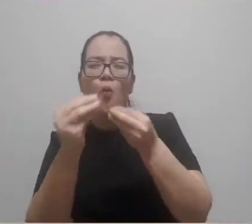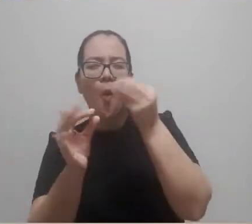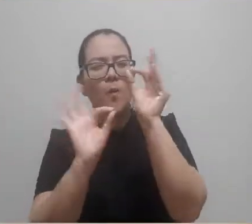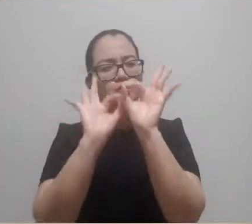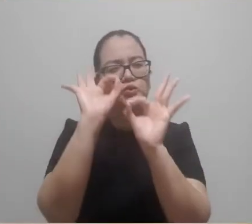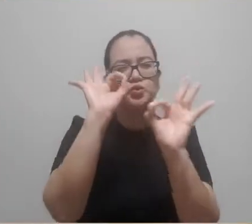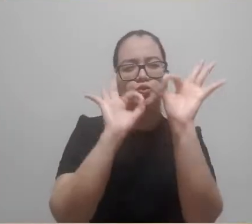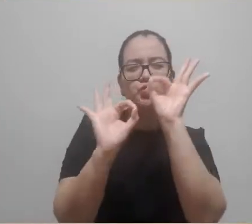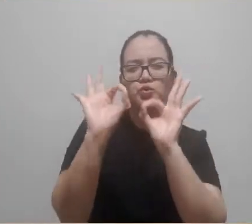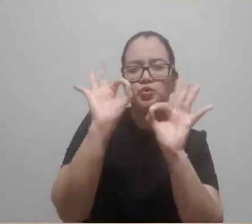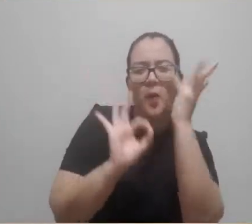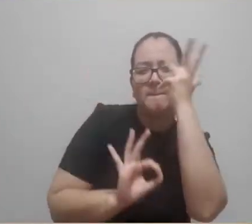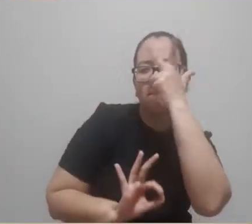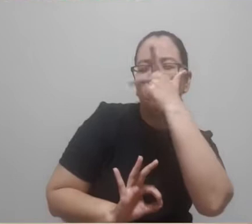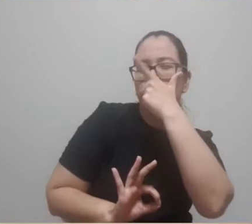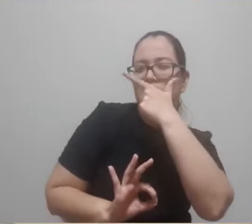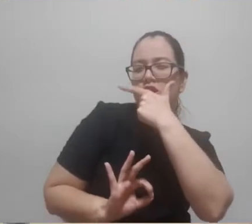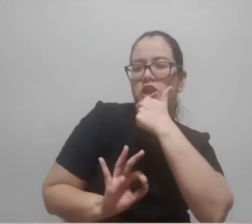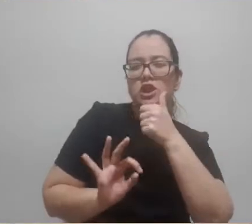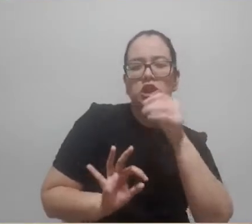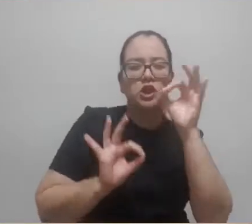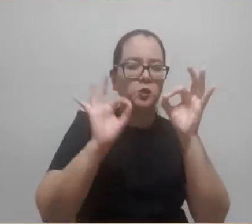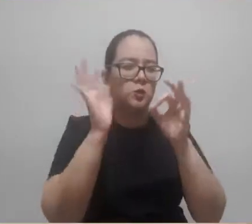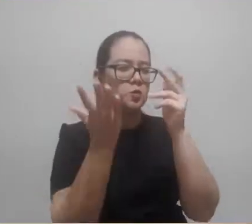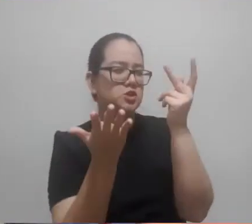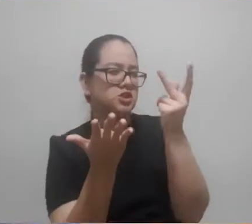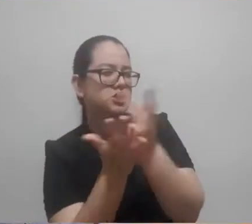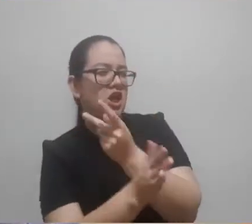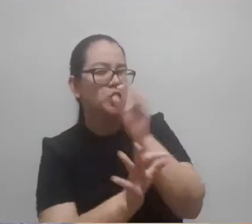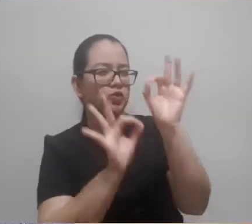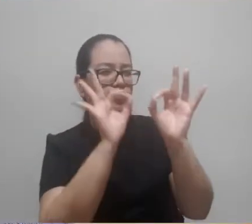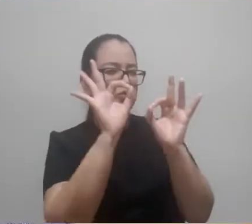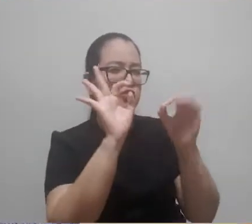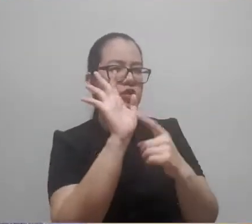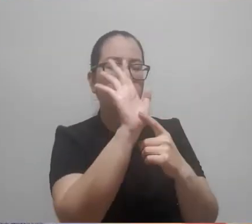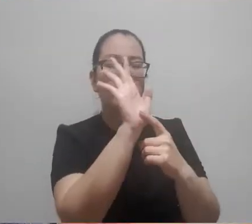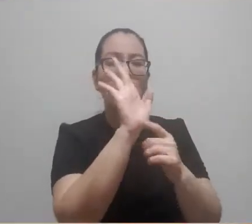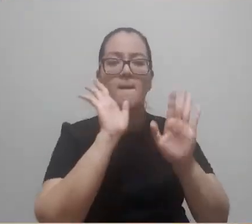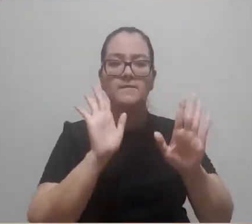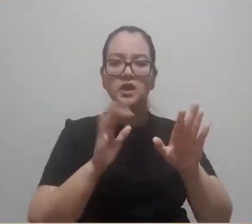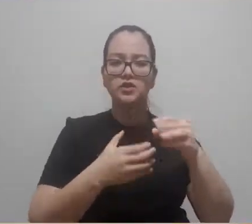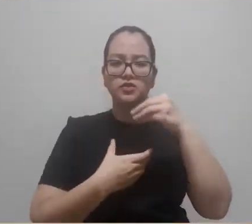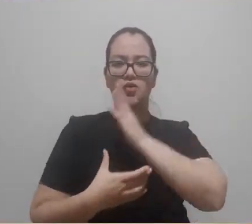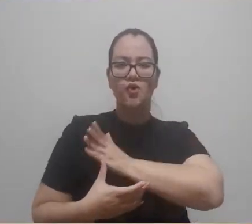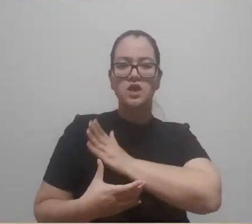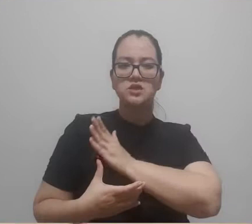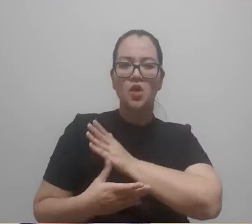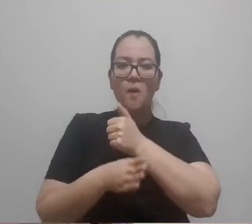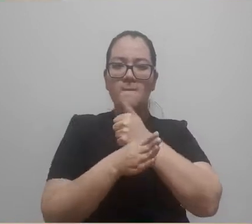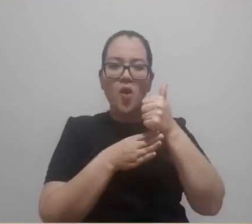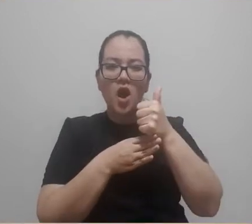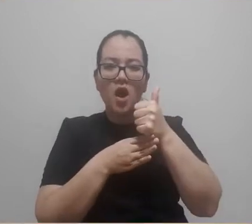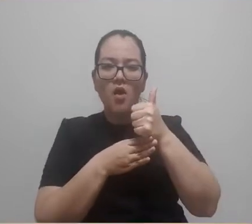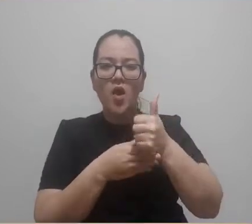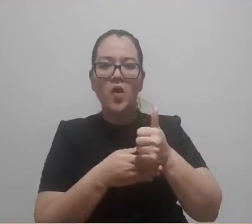importa o que estava acontecendo, mas os rituais eram mais importantes. Às vezes nós nos comportamos assim, por acharmos que estamos fazendo